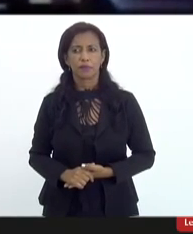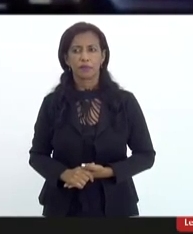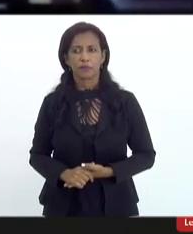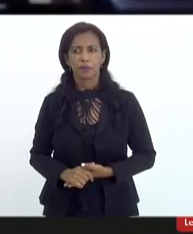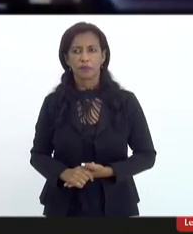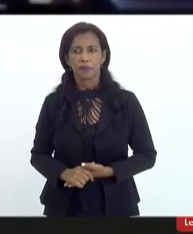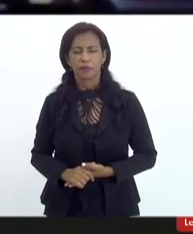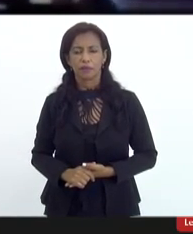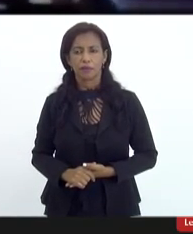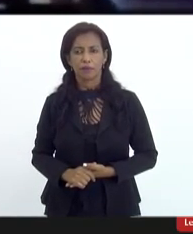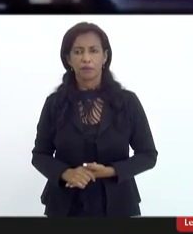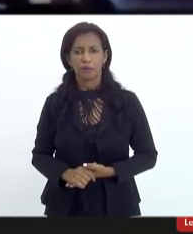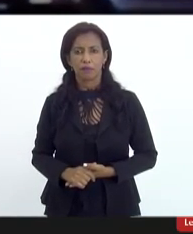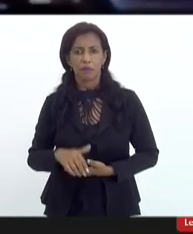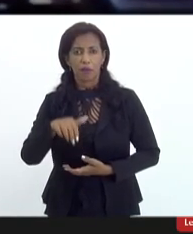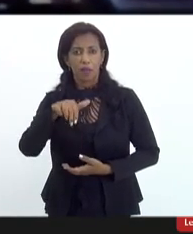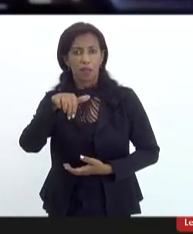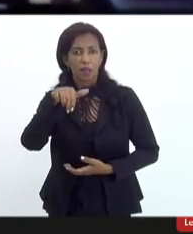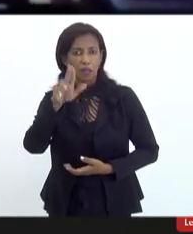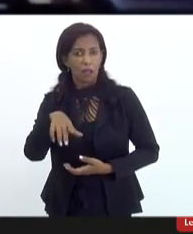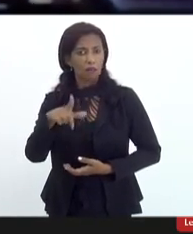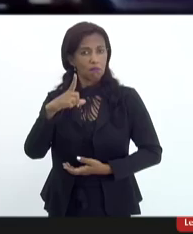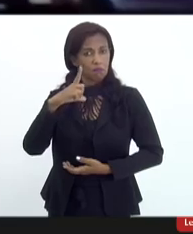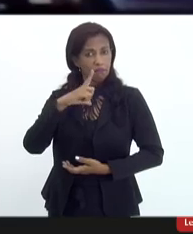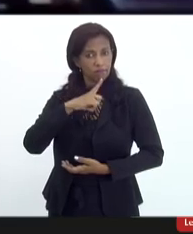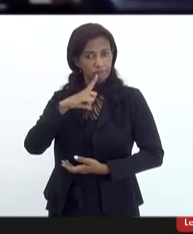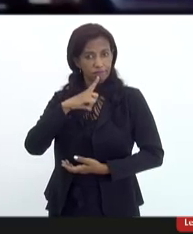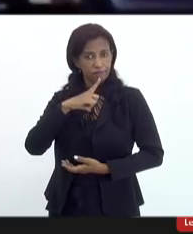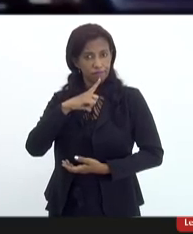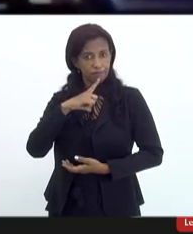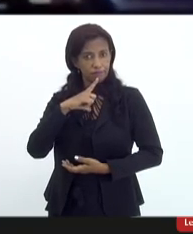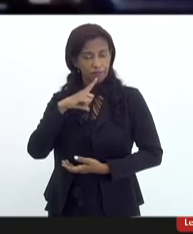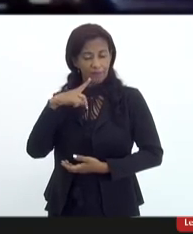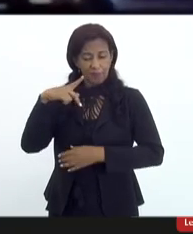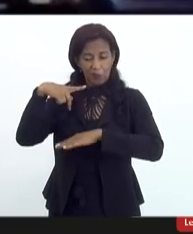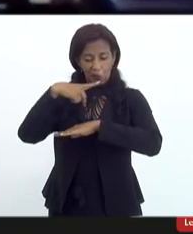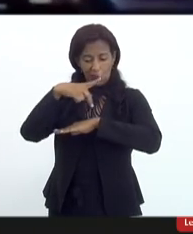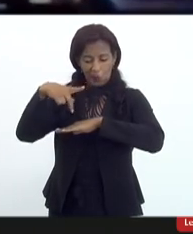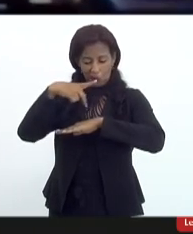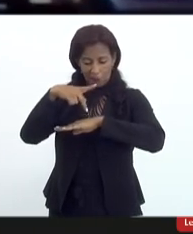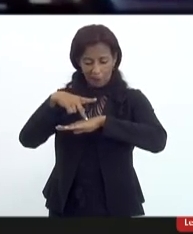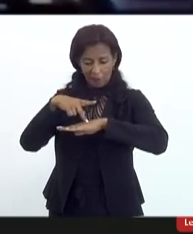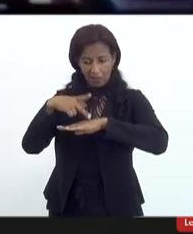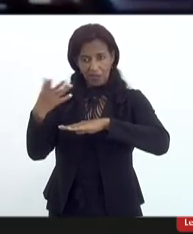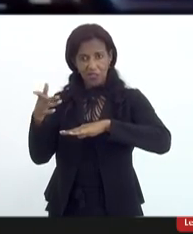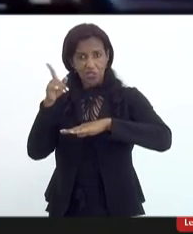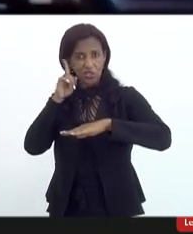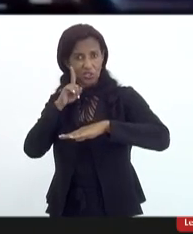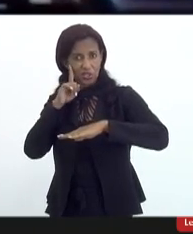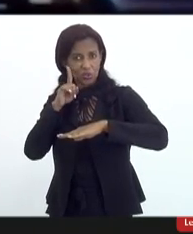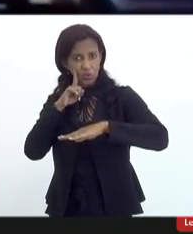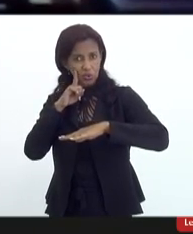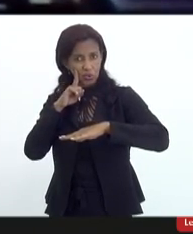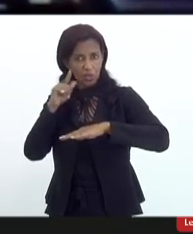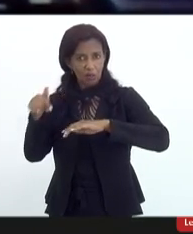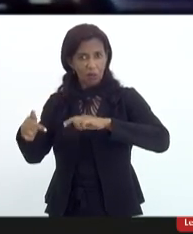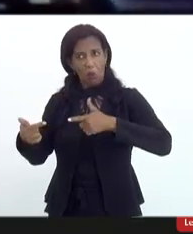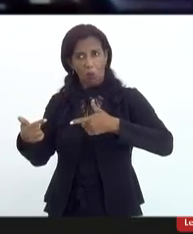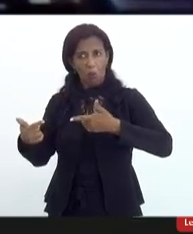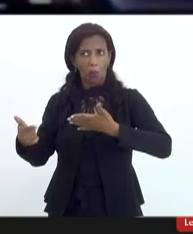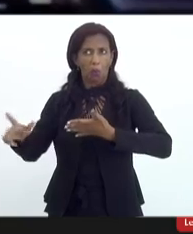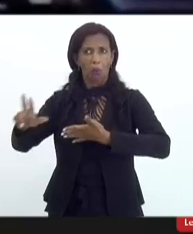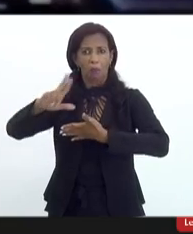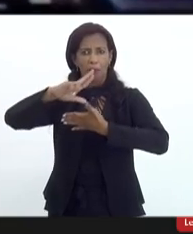de que quem investe num país, seja Estados Unidos, América Latina ou